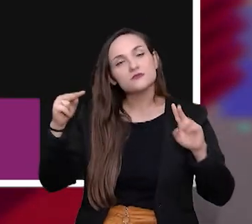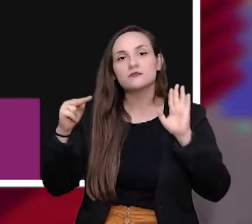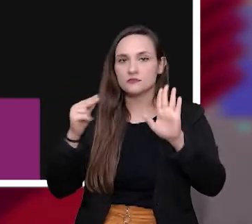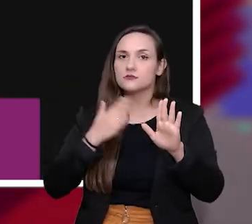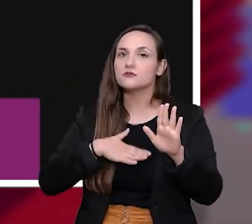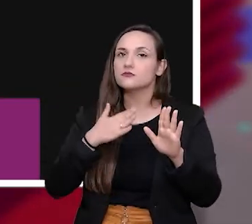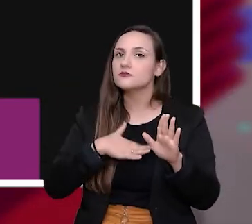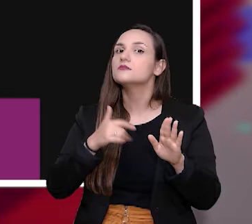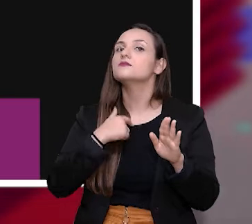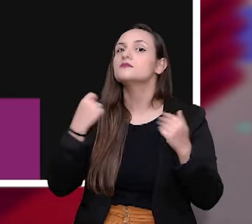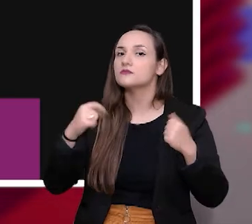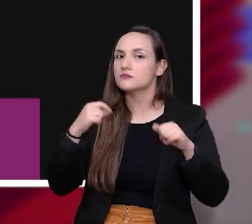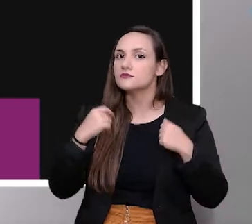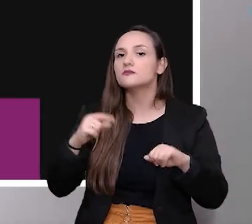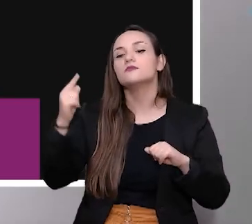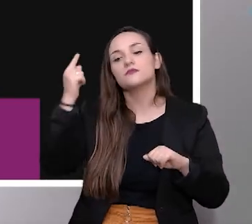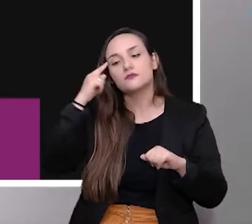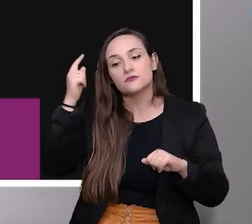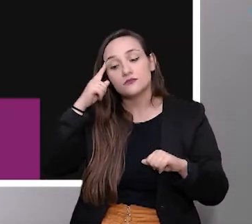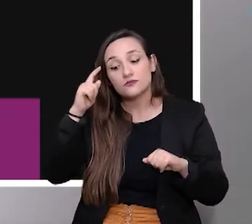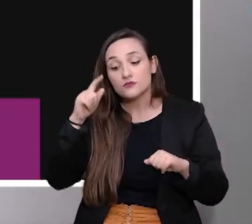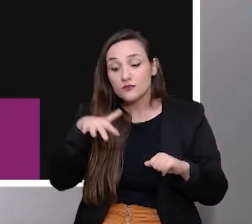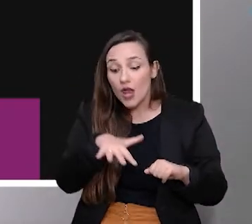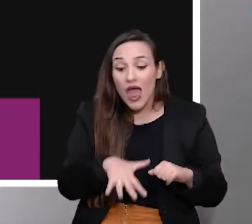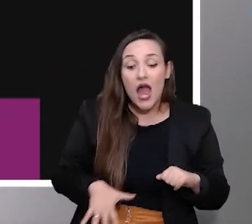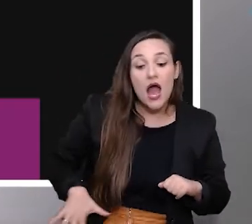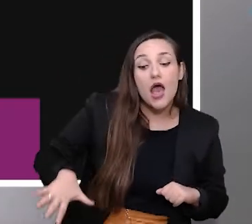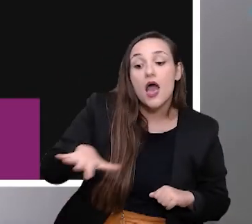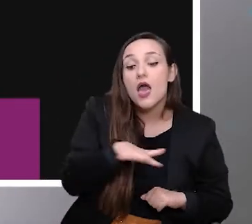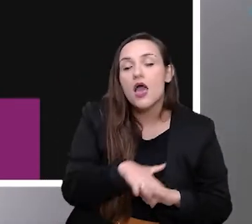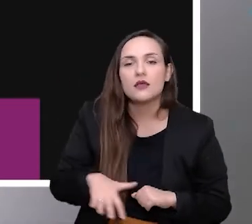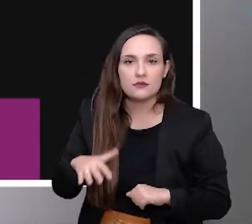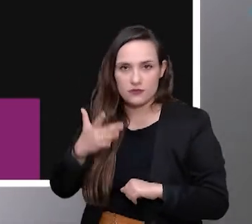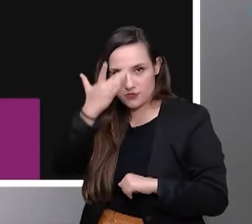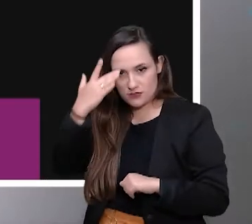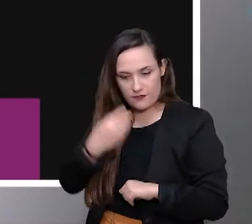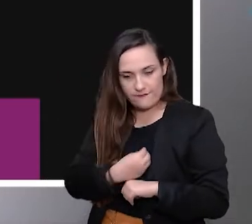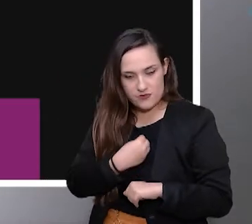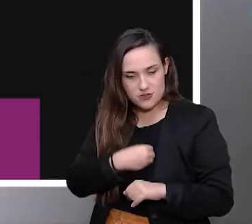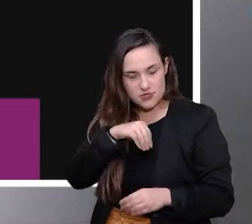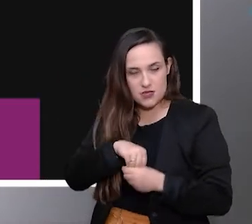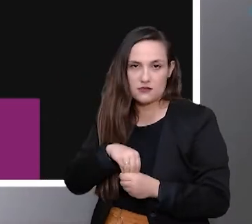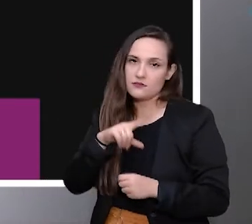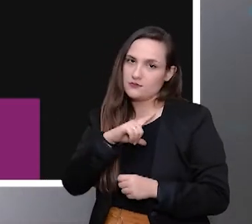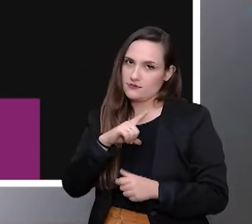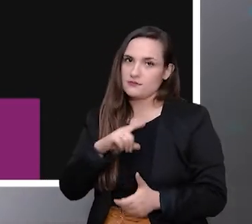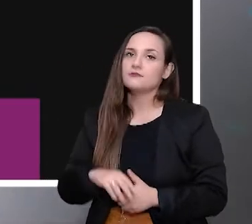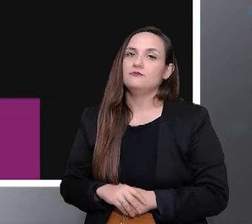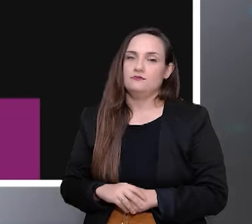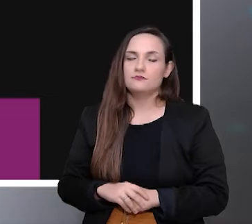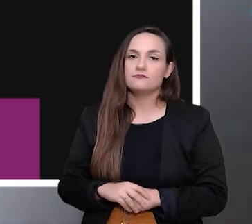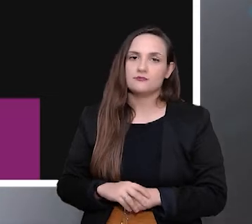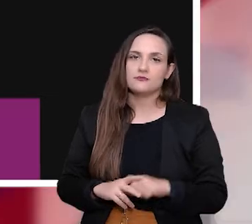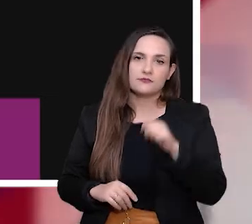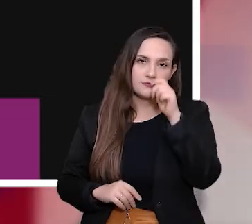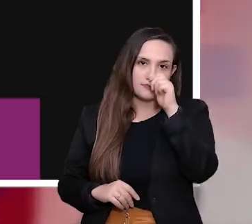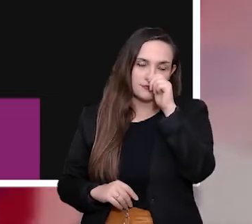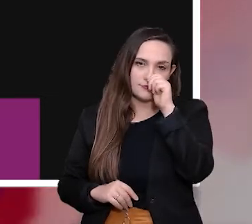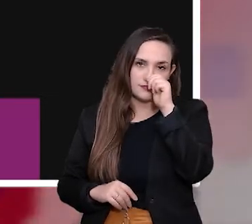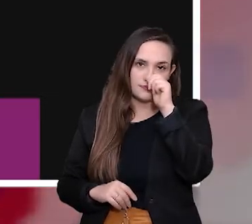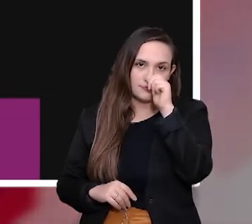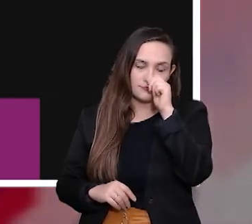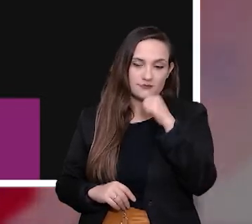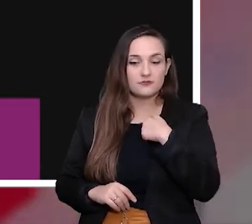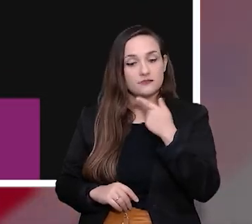eu particularmente acredito que o meio é super importante e fundamental no desenvolvimento da personalidade do sujeito, né?